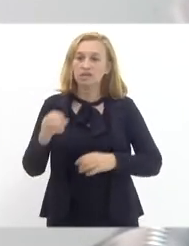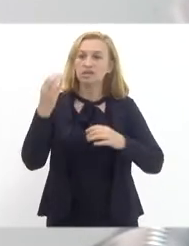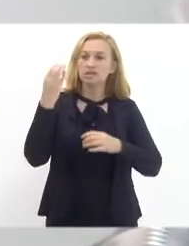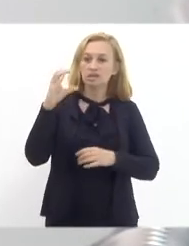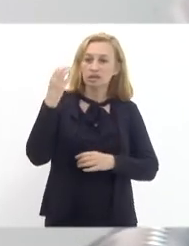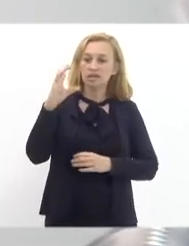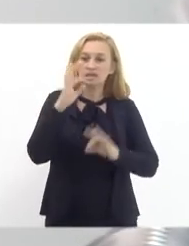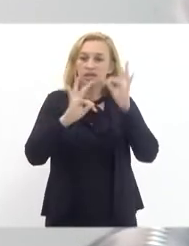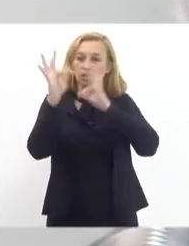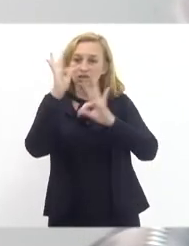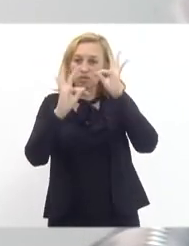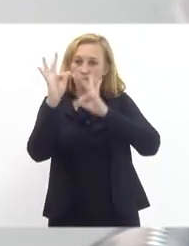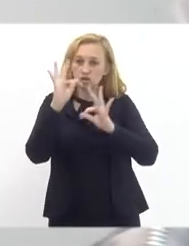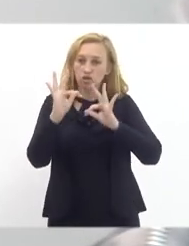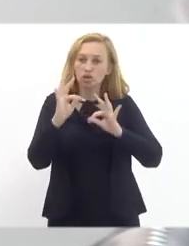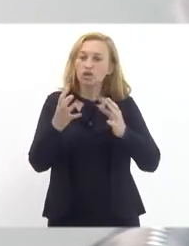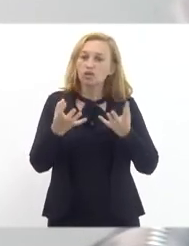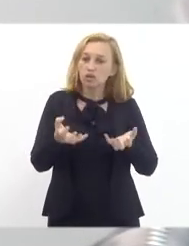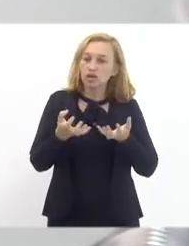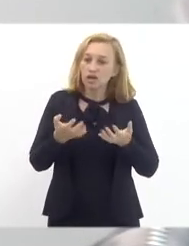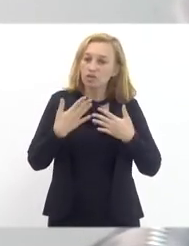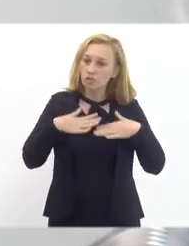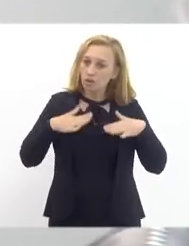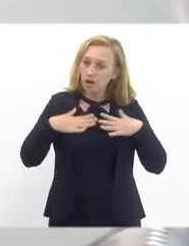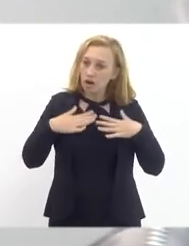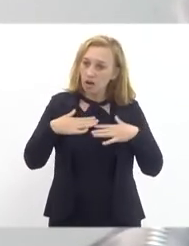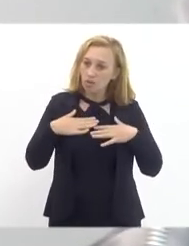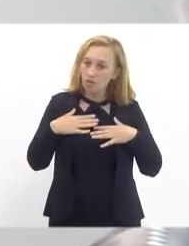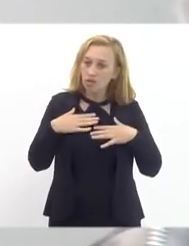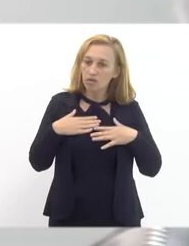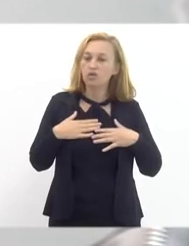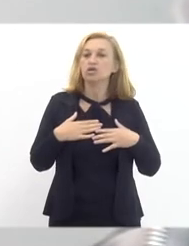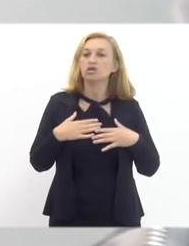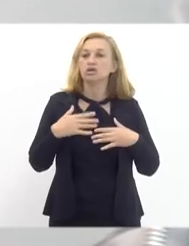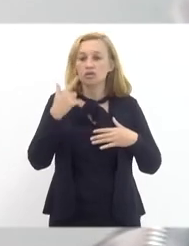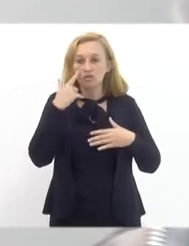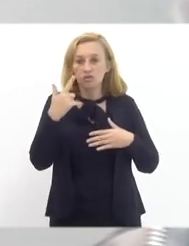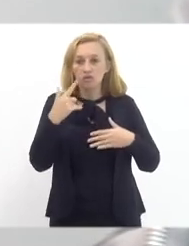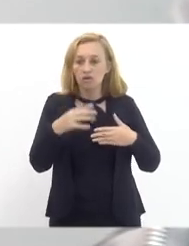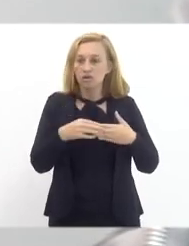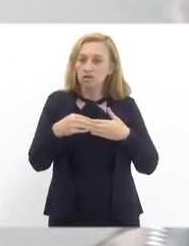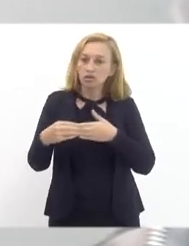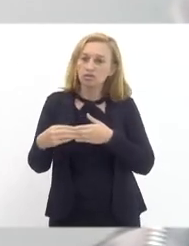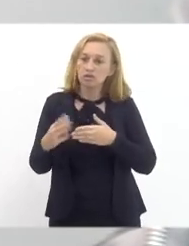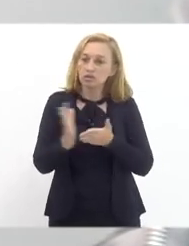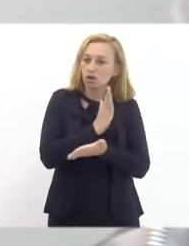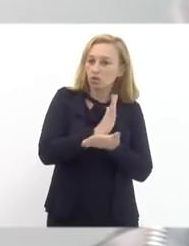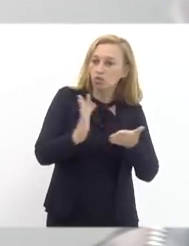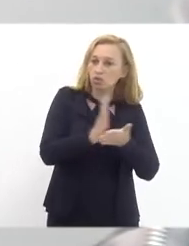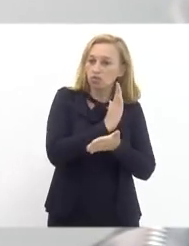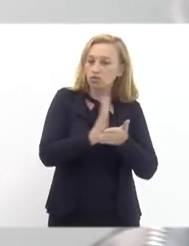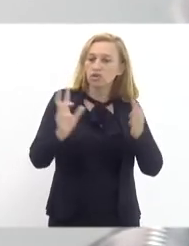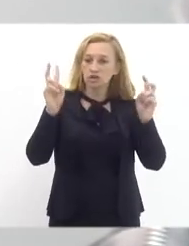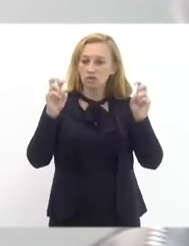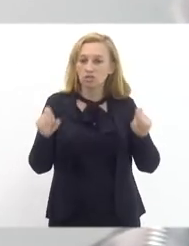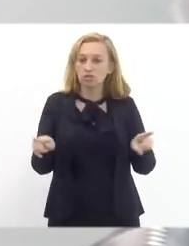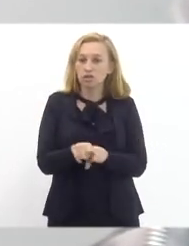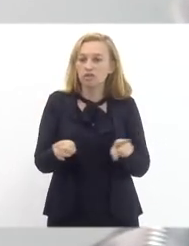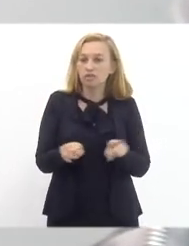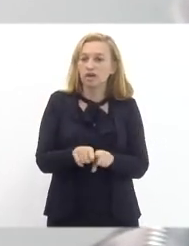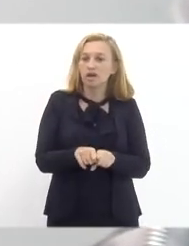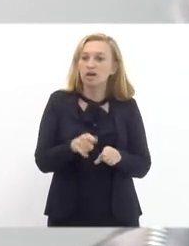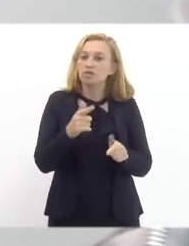Ambiental, e eu pretendo, inclusive, com mais calma, buscar o direcionamento de algumas dissertações também para os problemas,